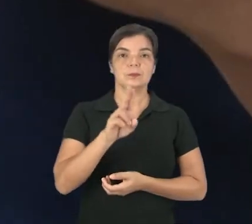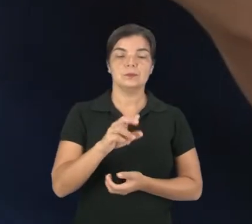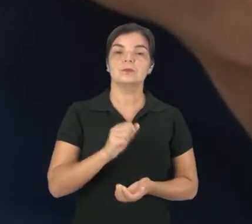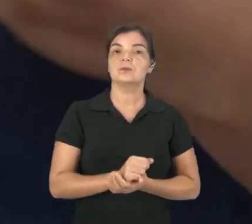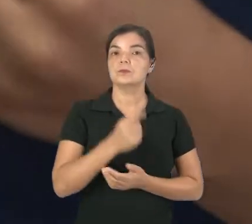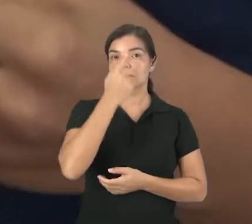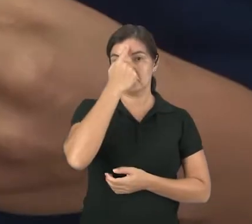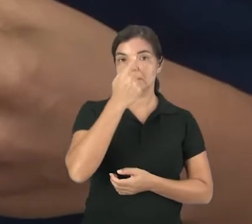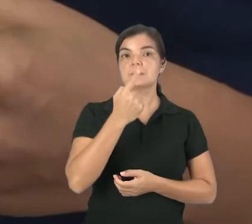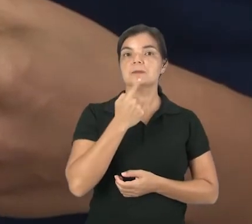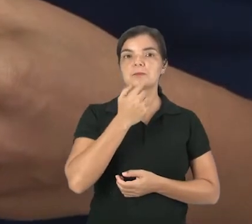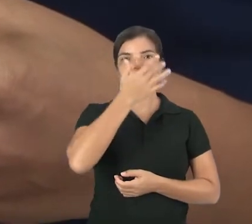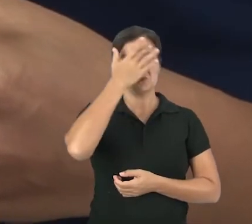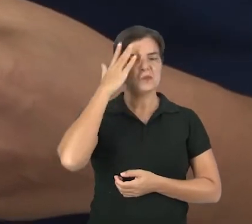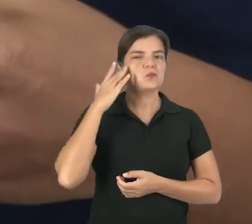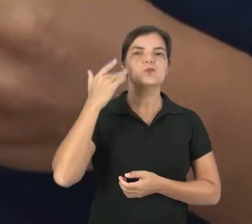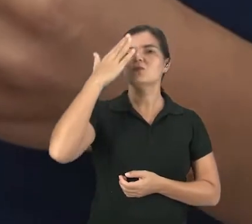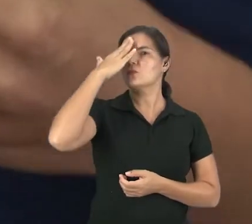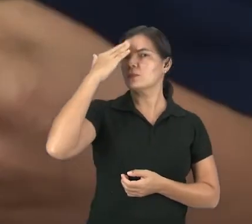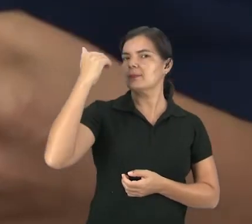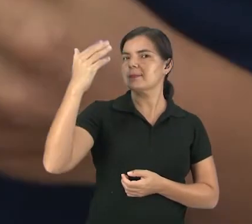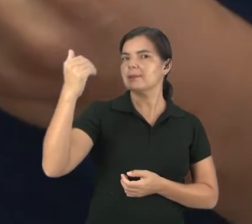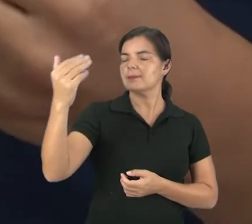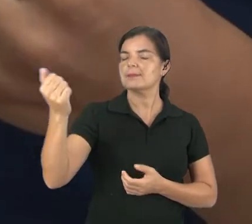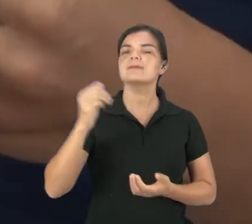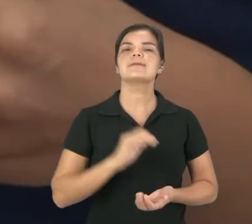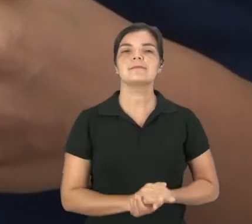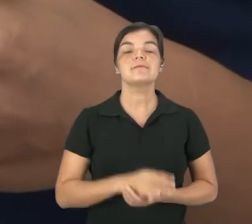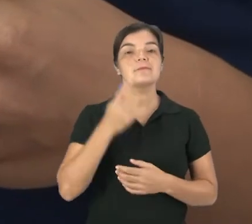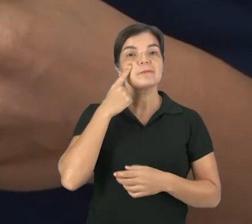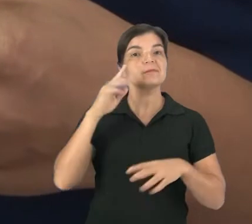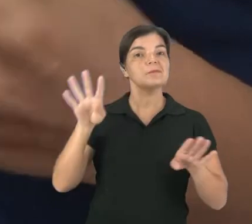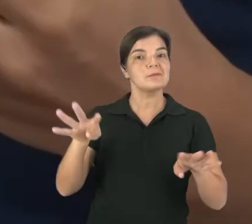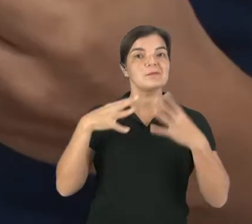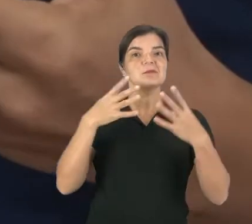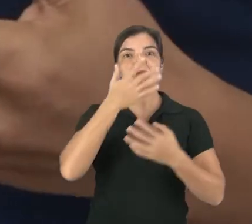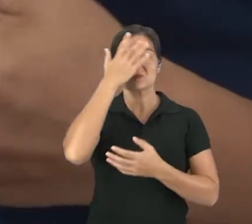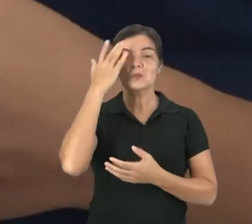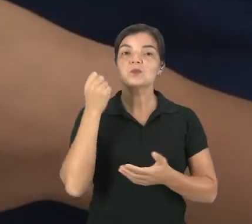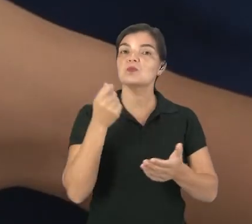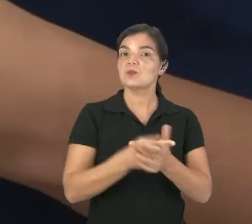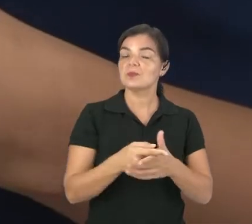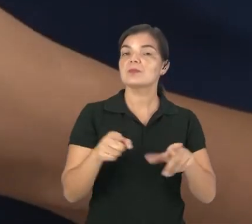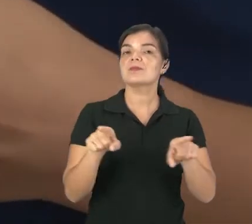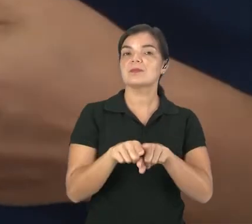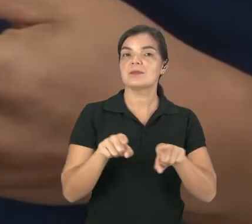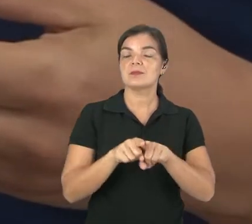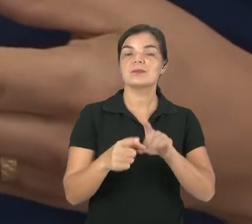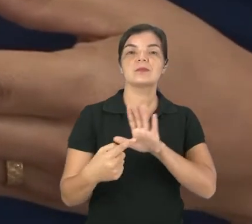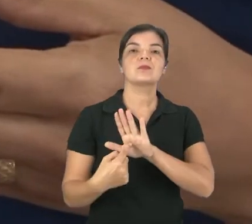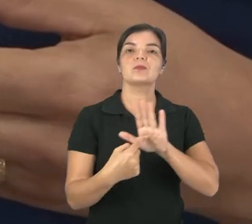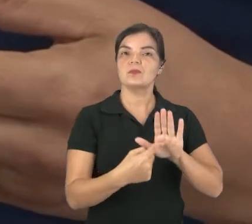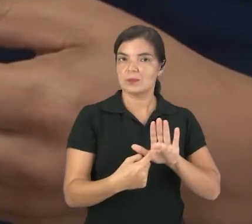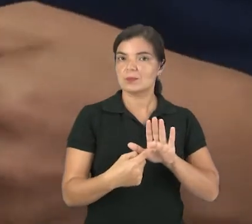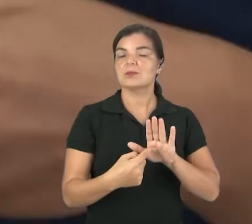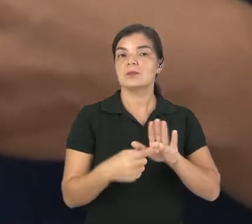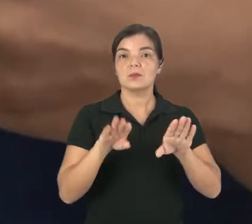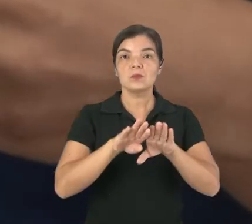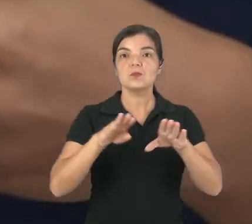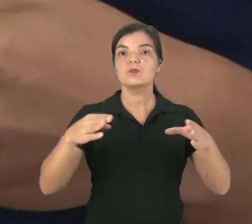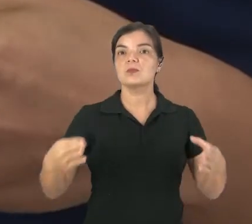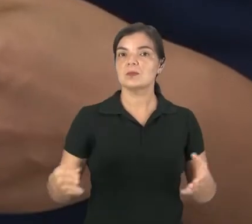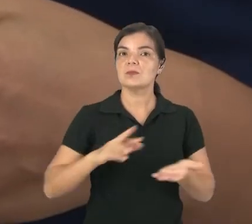aqui imagens de famosos para chamar a atenção dos consumidores, além de mostrar em uma grande